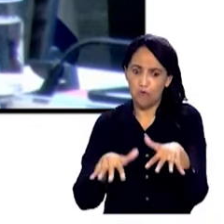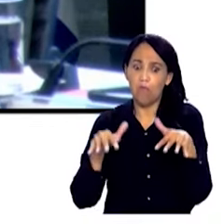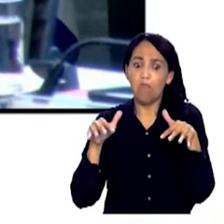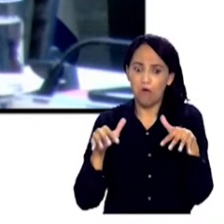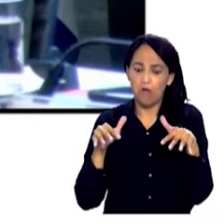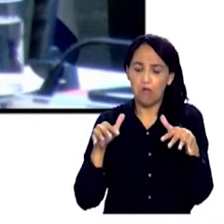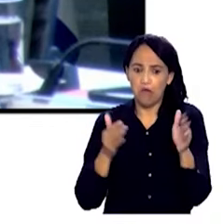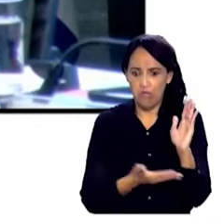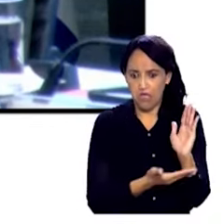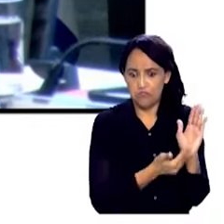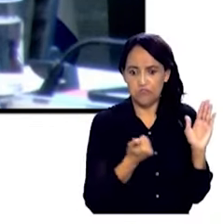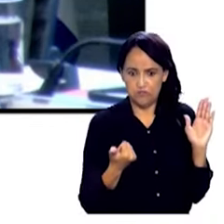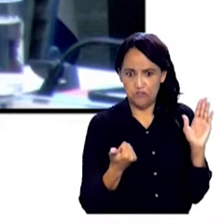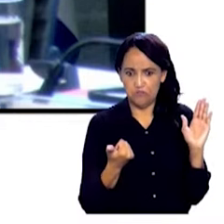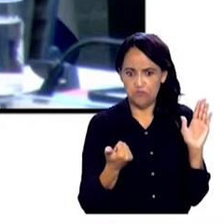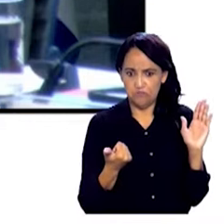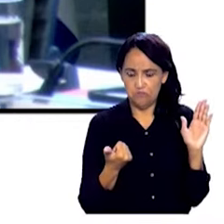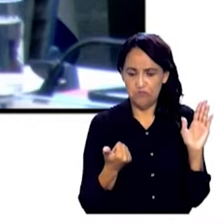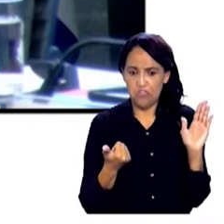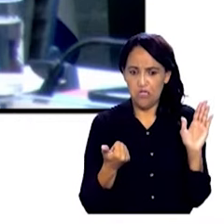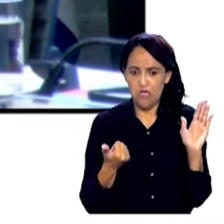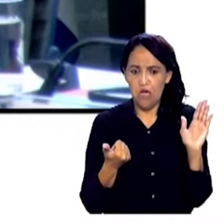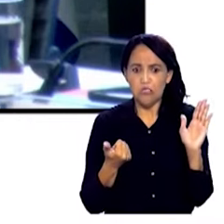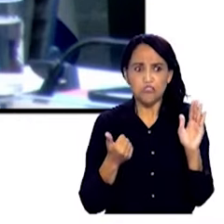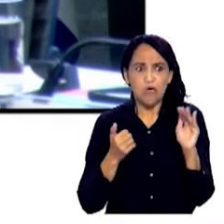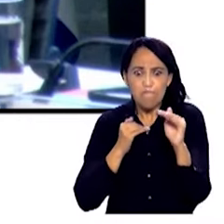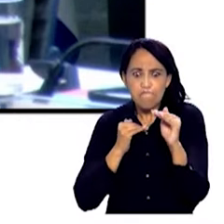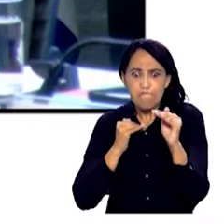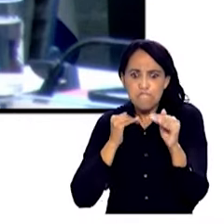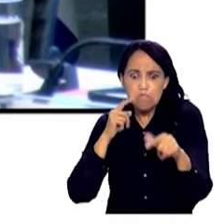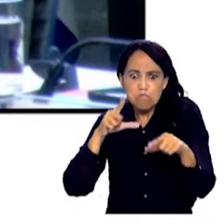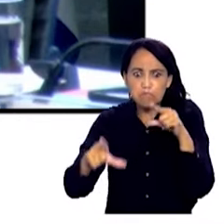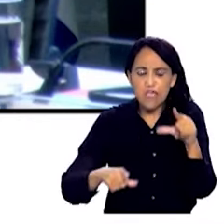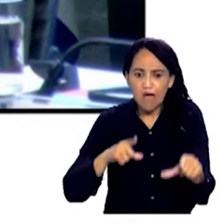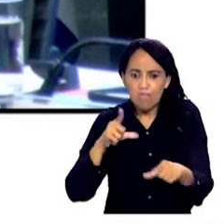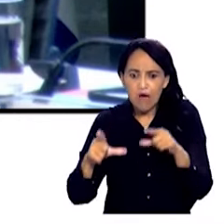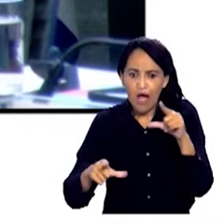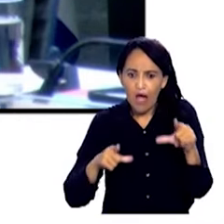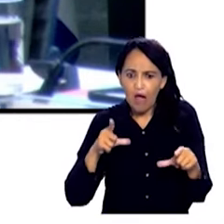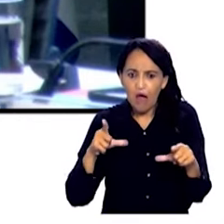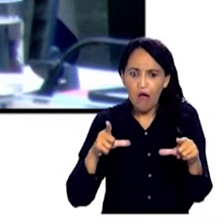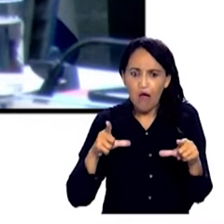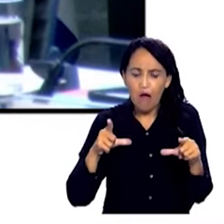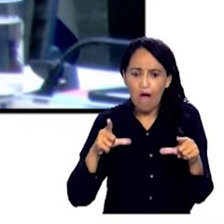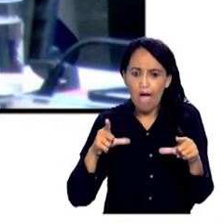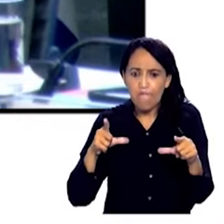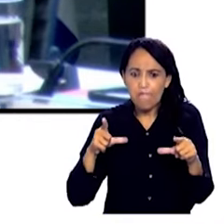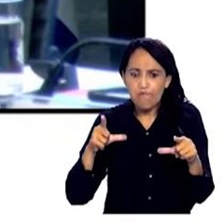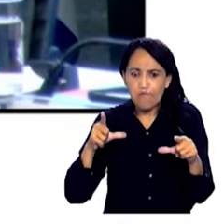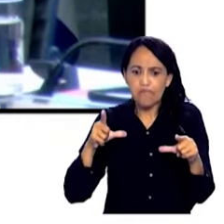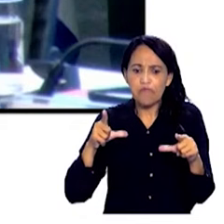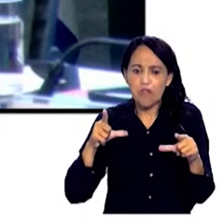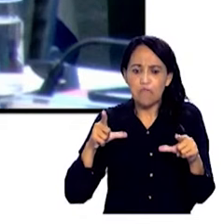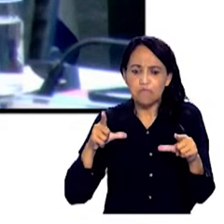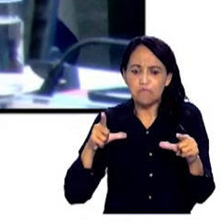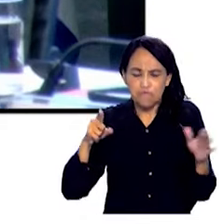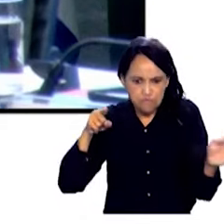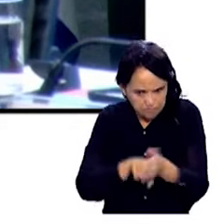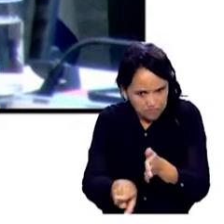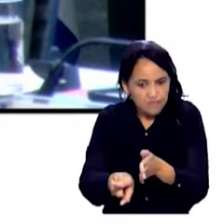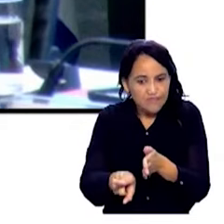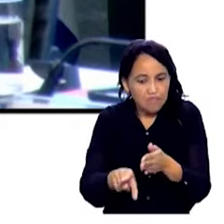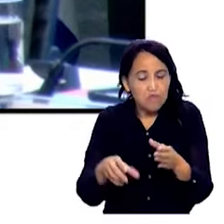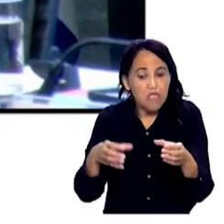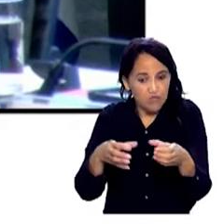e que são procedimentos incidental suscitado pela turma mesma Suprema